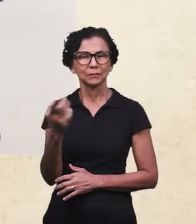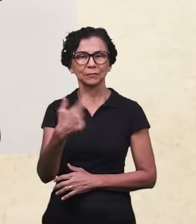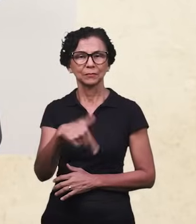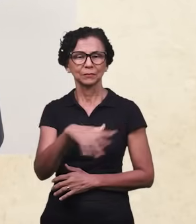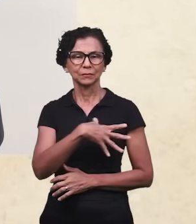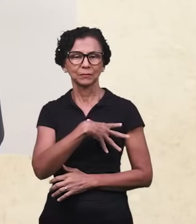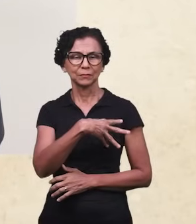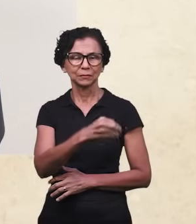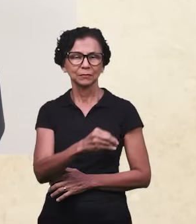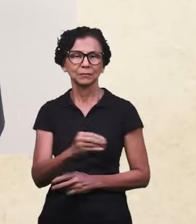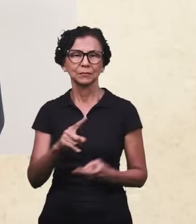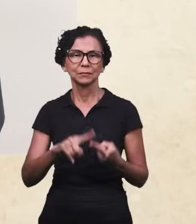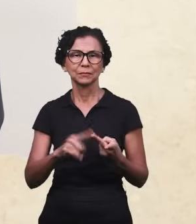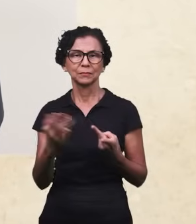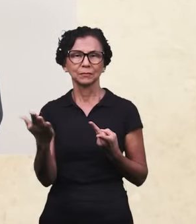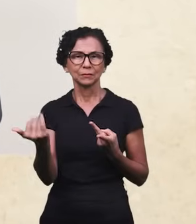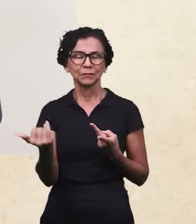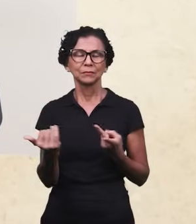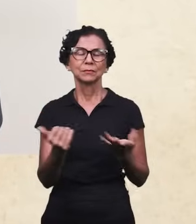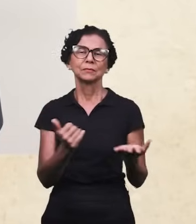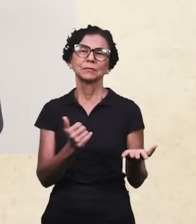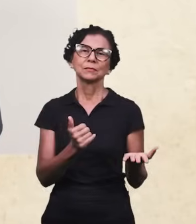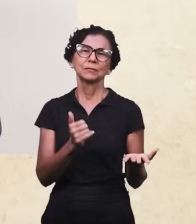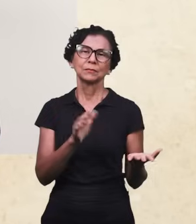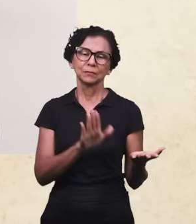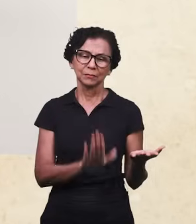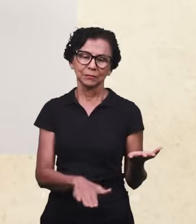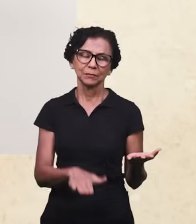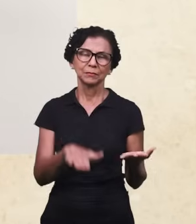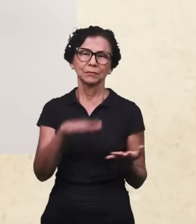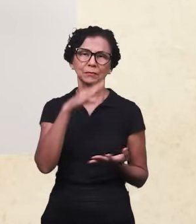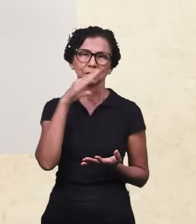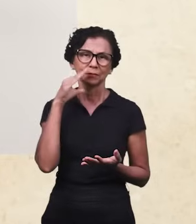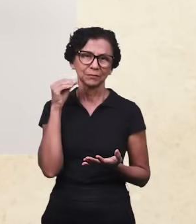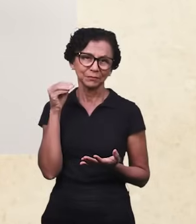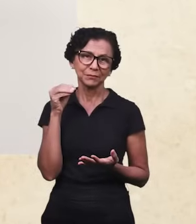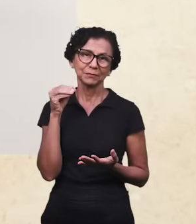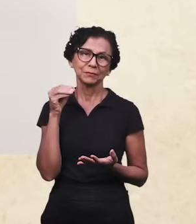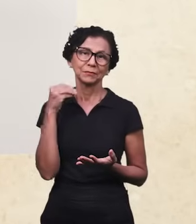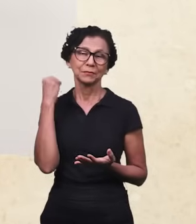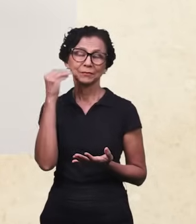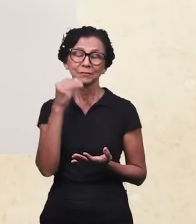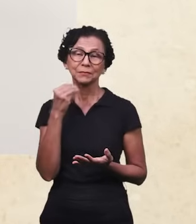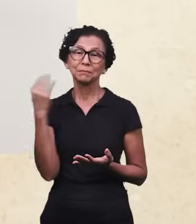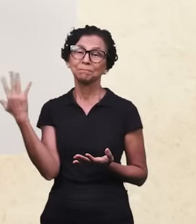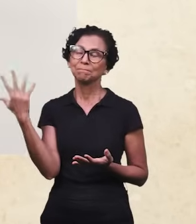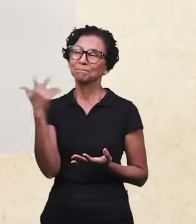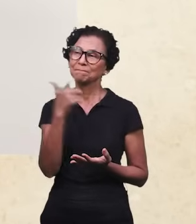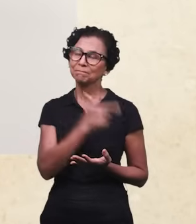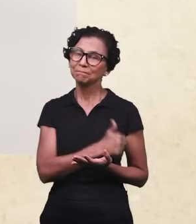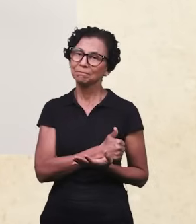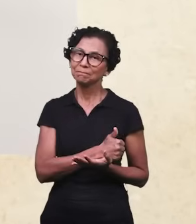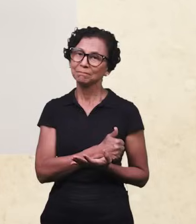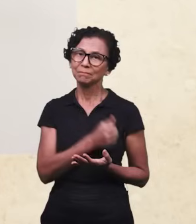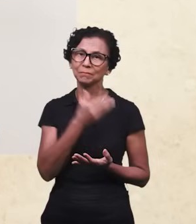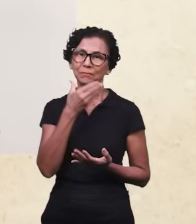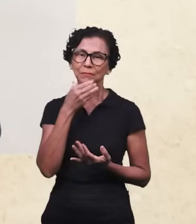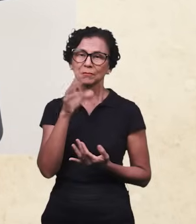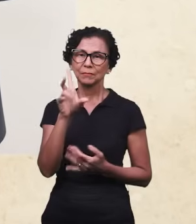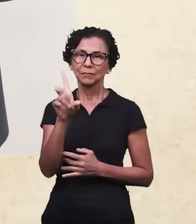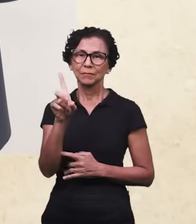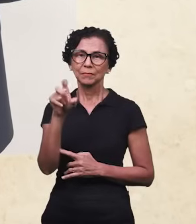filhos, jovens, crianças, intermediários e adolescentes, que é uma experiência belíssima que Daniel